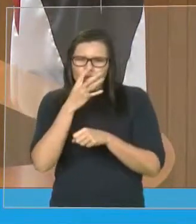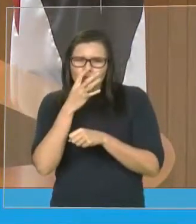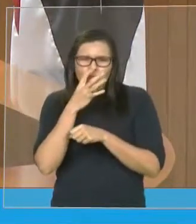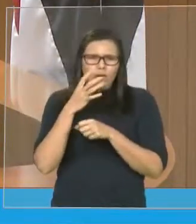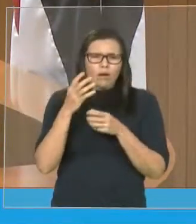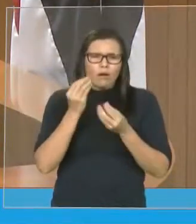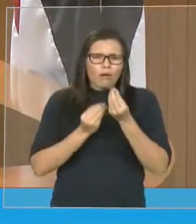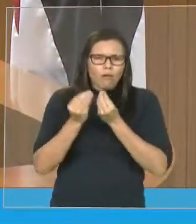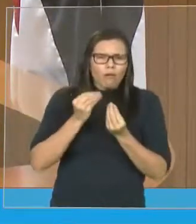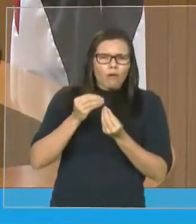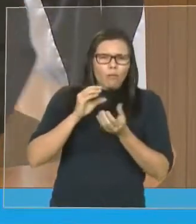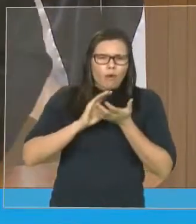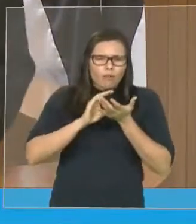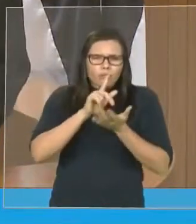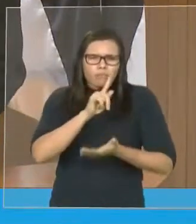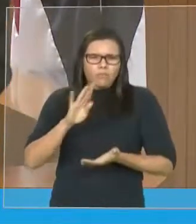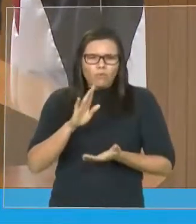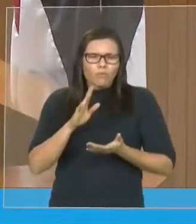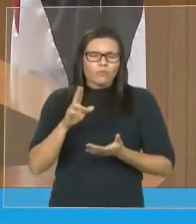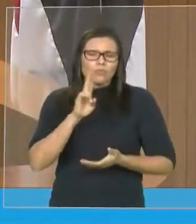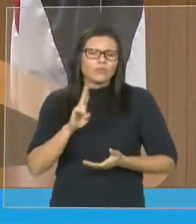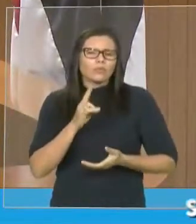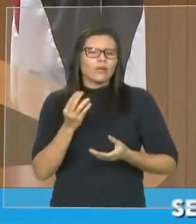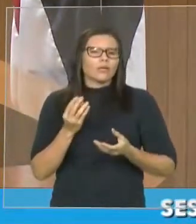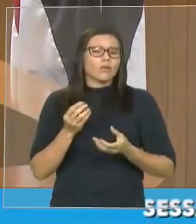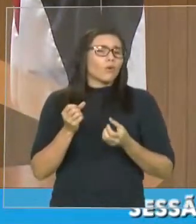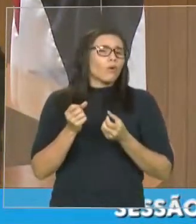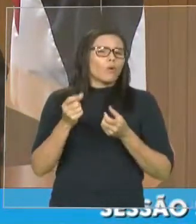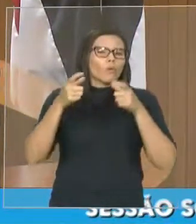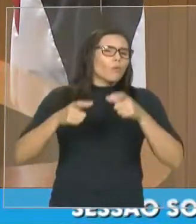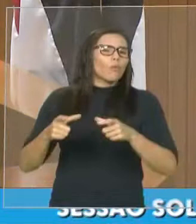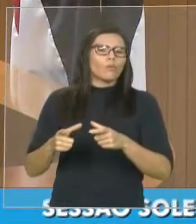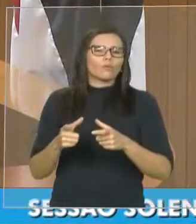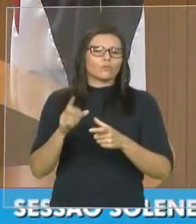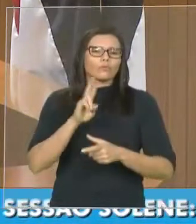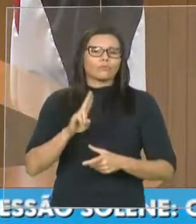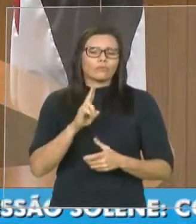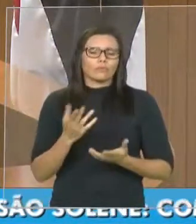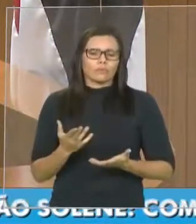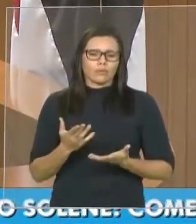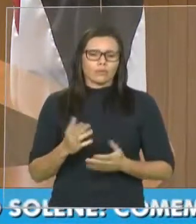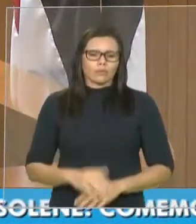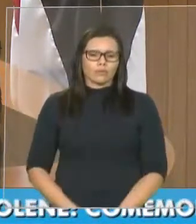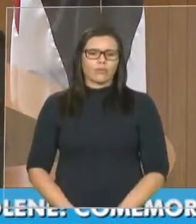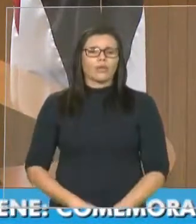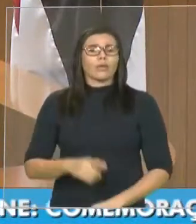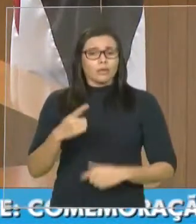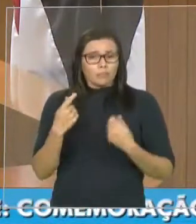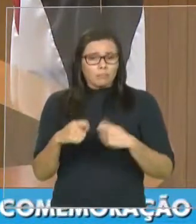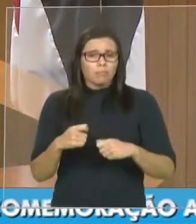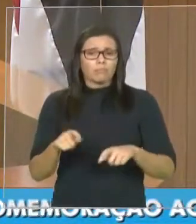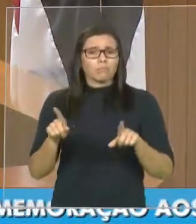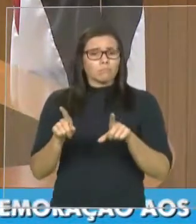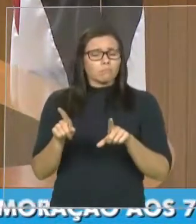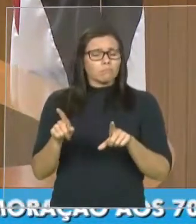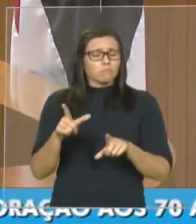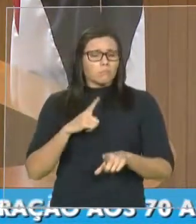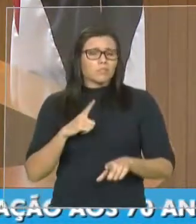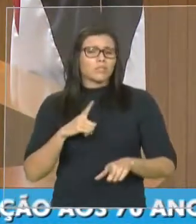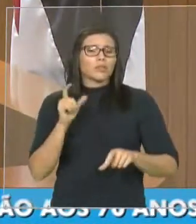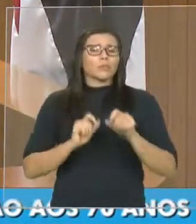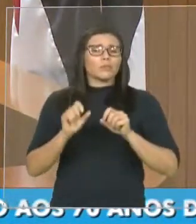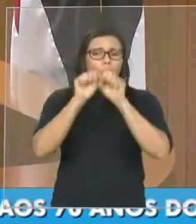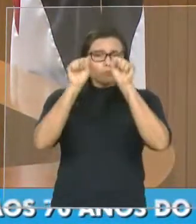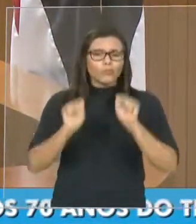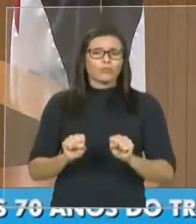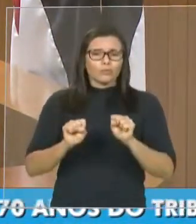conselheiro Washington está aqui, porque a minha visão está um pouco turva, conselheiro. Nosso ouvidor do Tribunal de Contas do Estado é quem recebe essa demanda